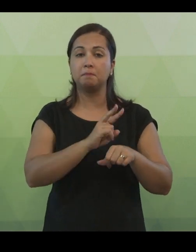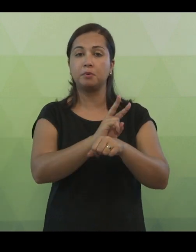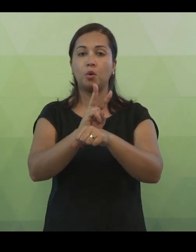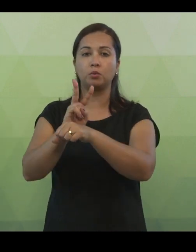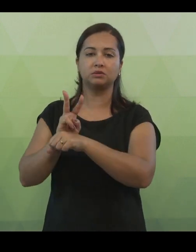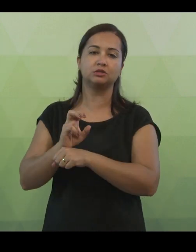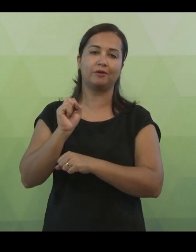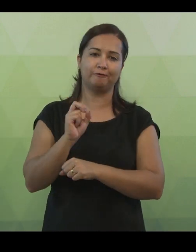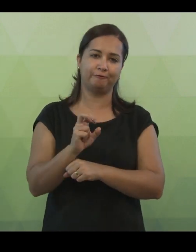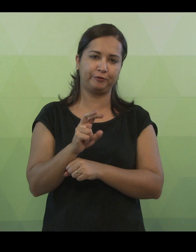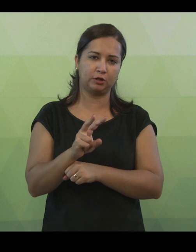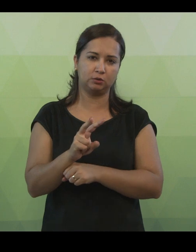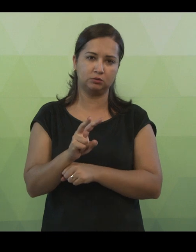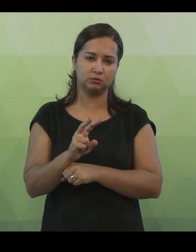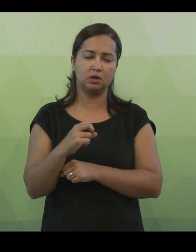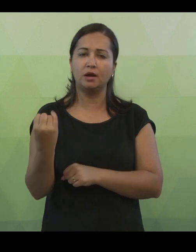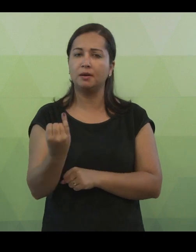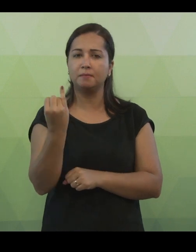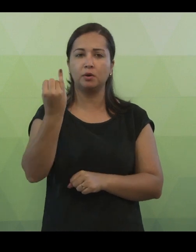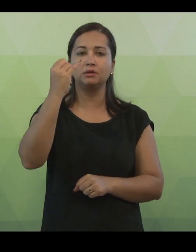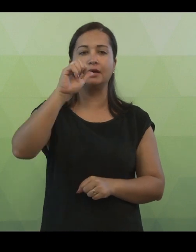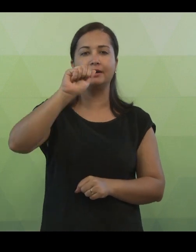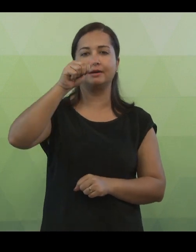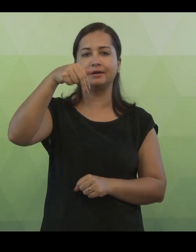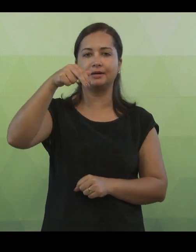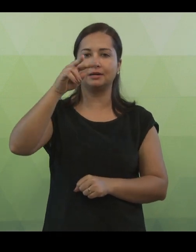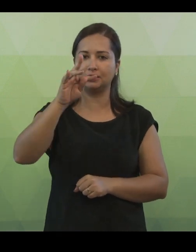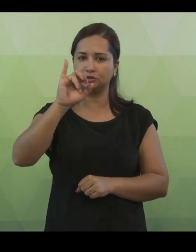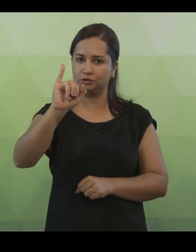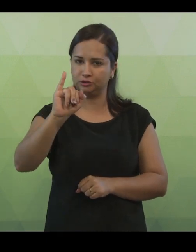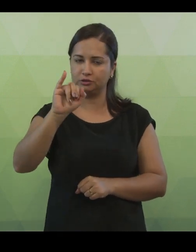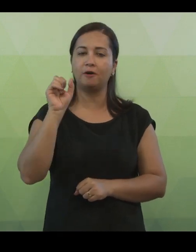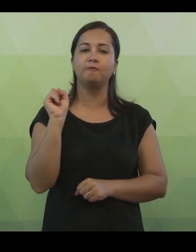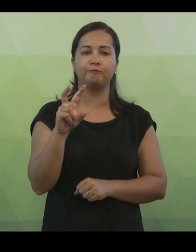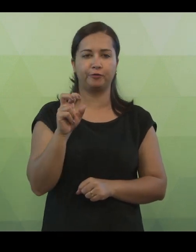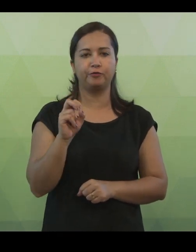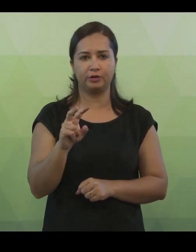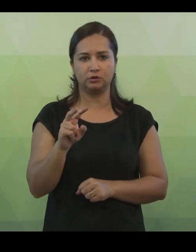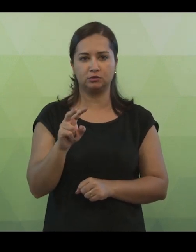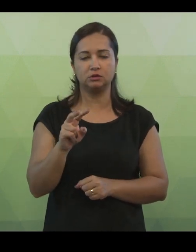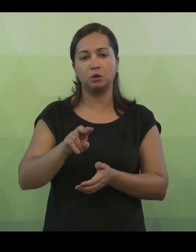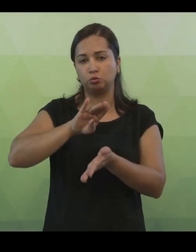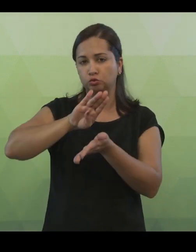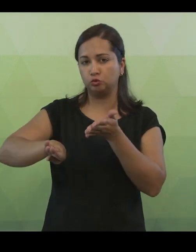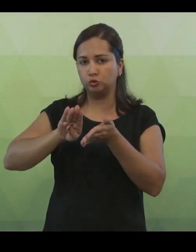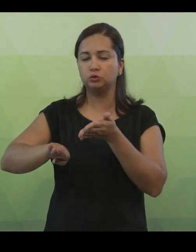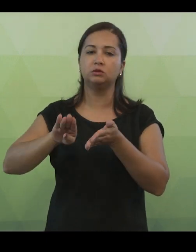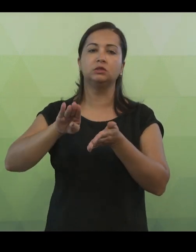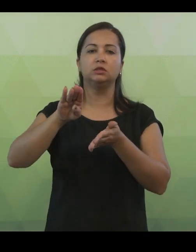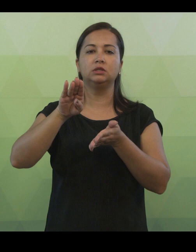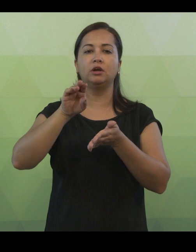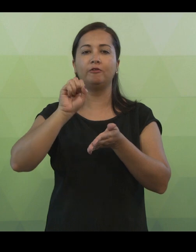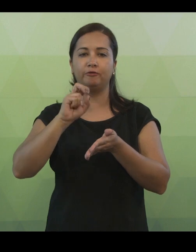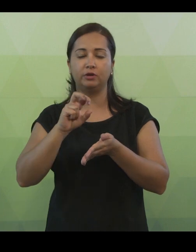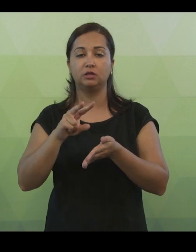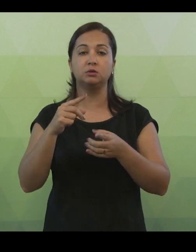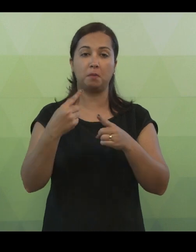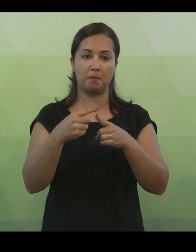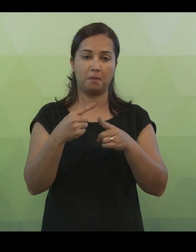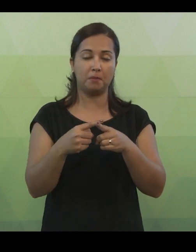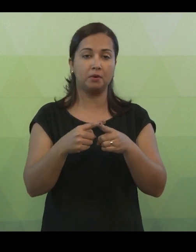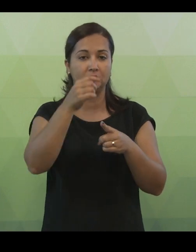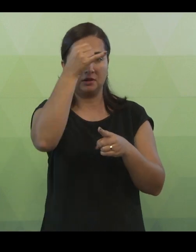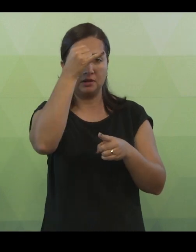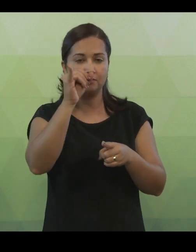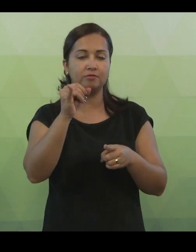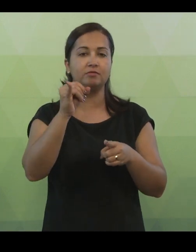do computador atualizados, tá? O antivírus é um software, né, que tenta evitar que algum vírus, né, acesse o computador,